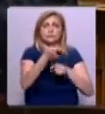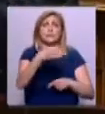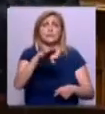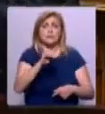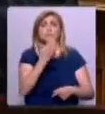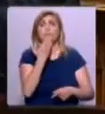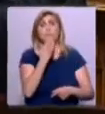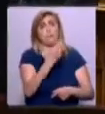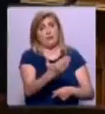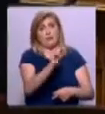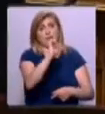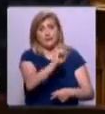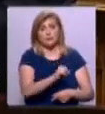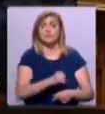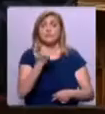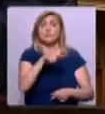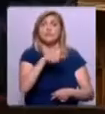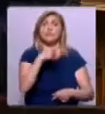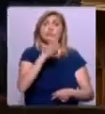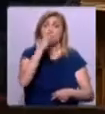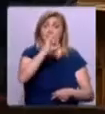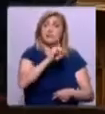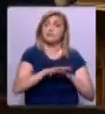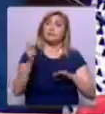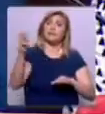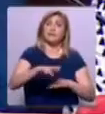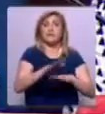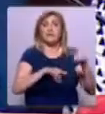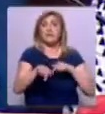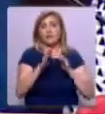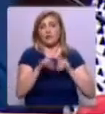Muito obrigado, Sr. Vice-Primeiro-Ministro, por ter vindo cá fazer-nos esse favor.